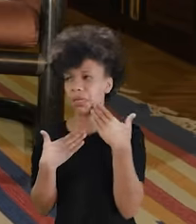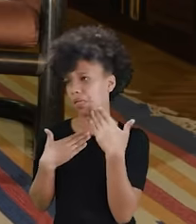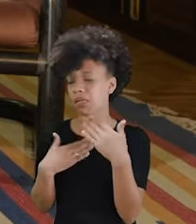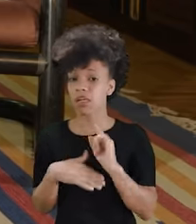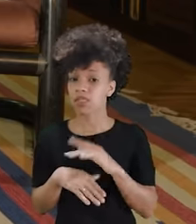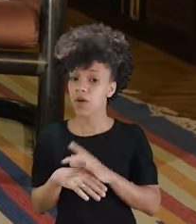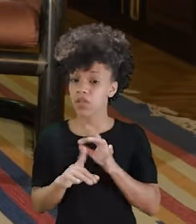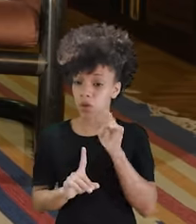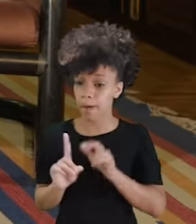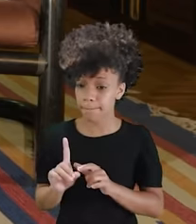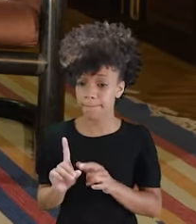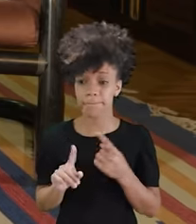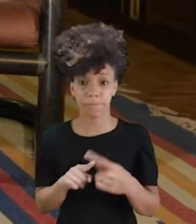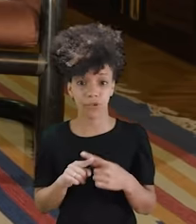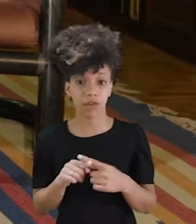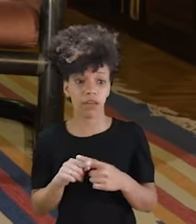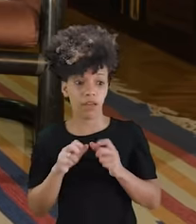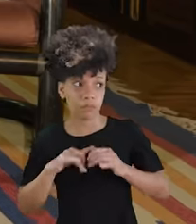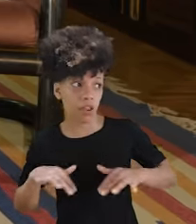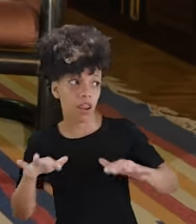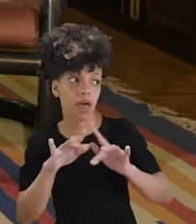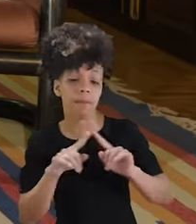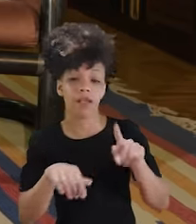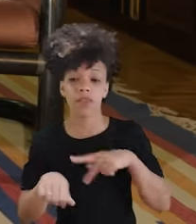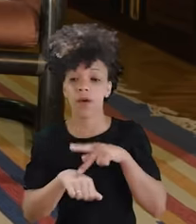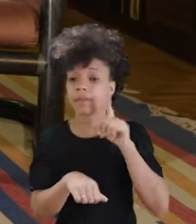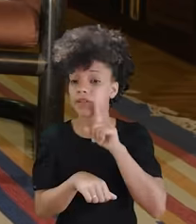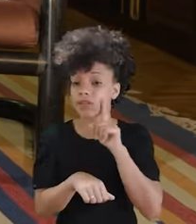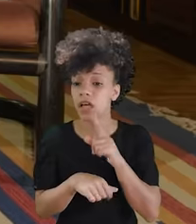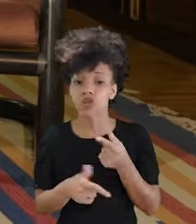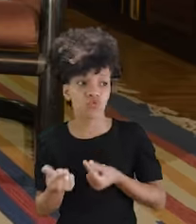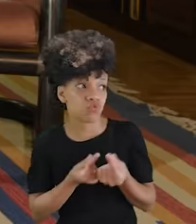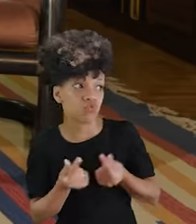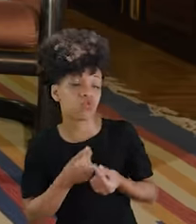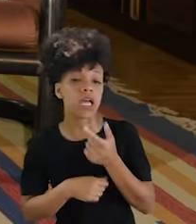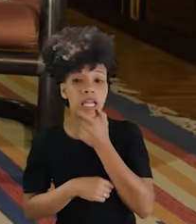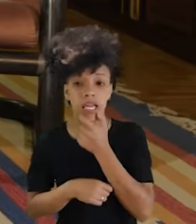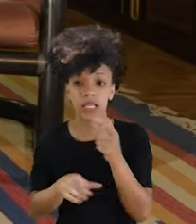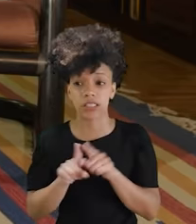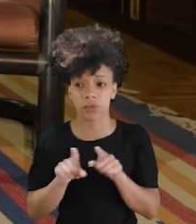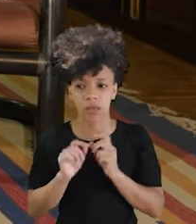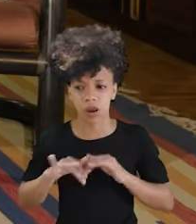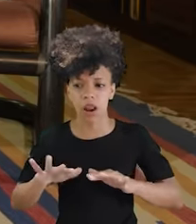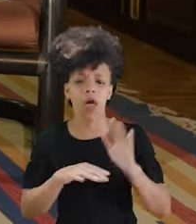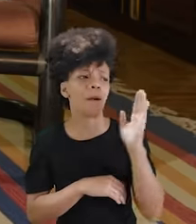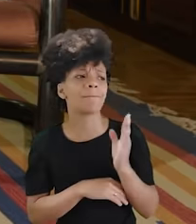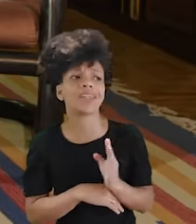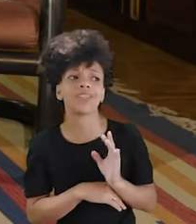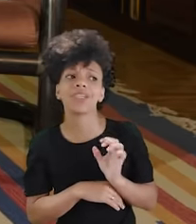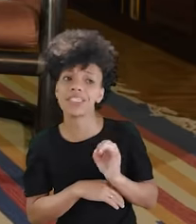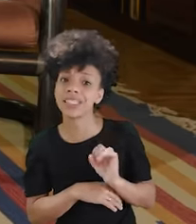ela faz aquele personagem porque esse personagem rende então americano ele tem uma coisa de render o inglês é uma coisa de render